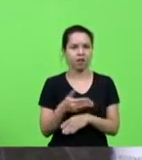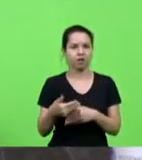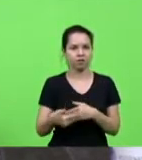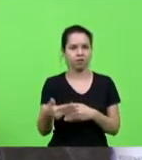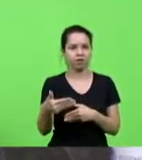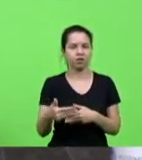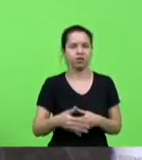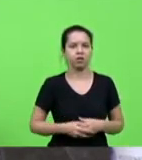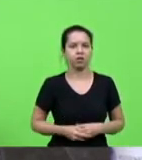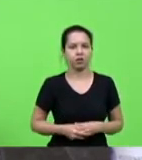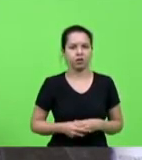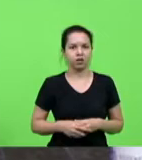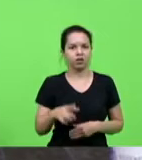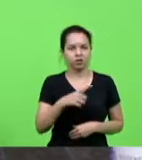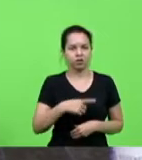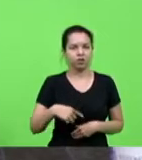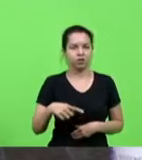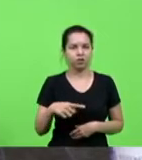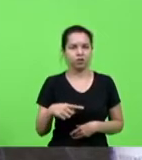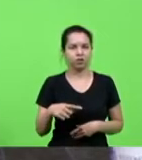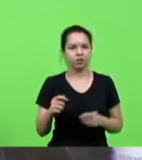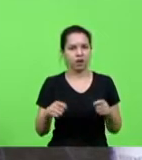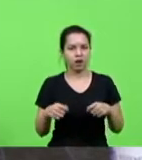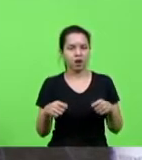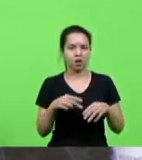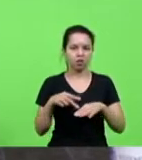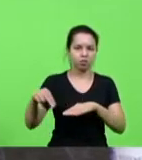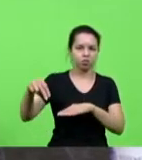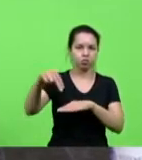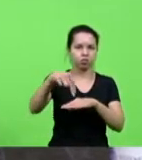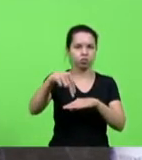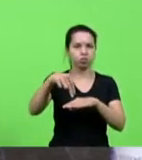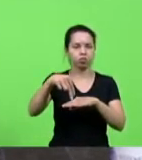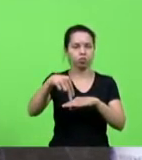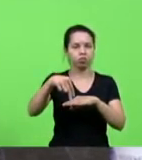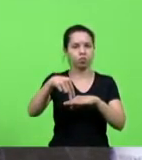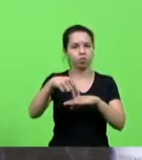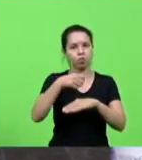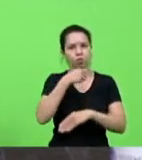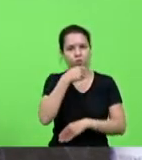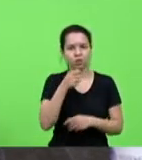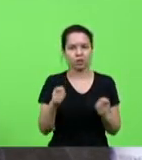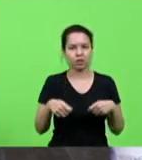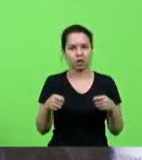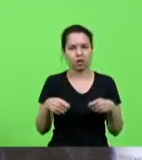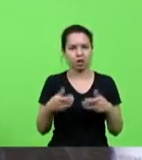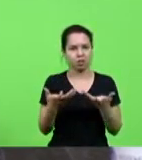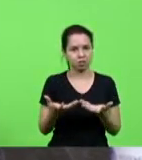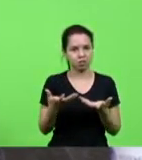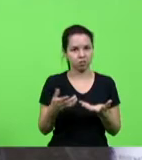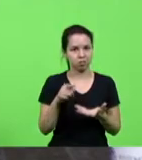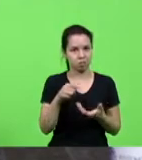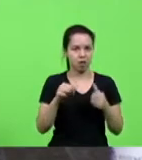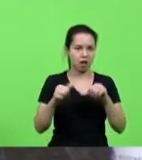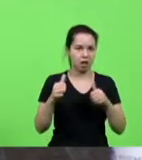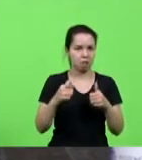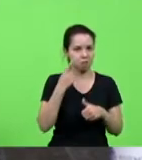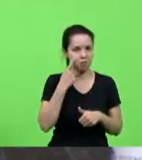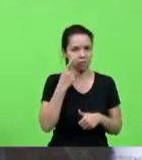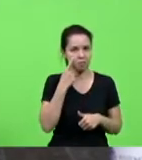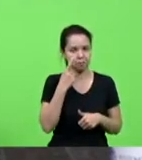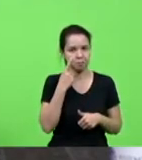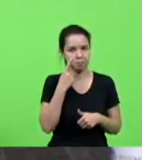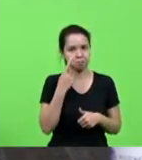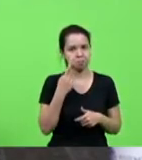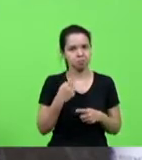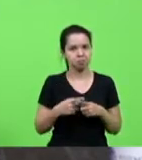estar tendo a possibilidade de ali utilizar ali. Eu particularmente gostaria até que o senhor pudesse analisar essa questão para a gente, tá? Porque